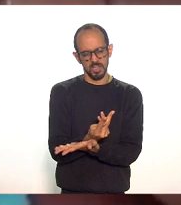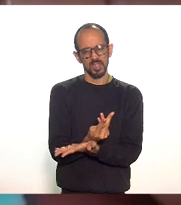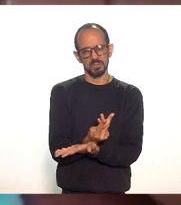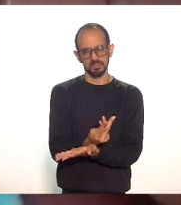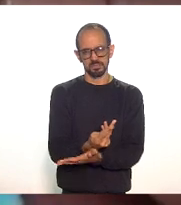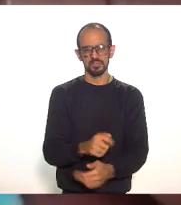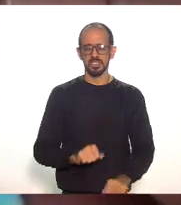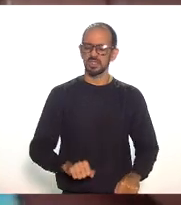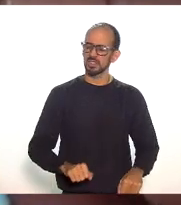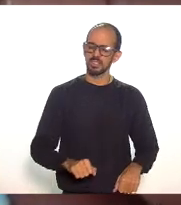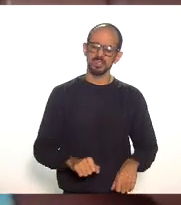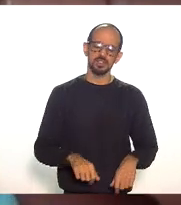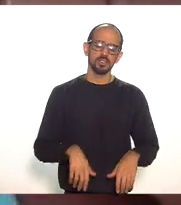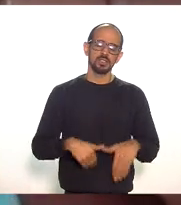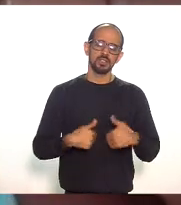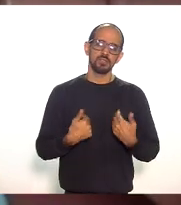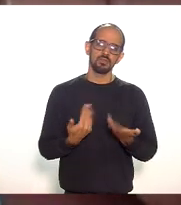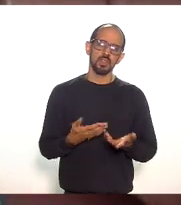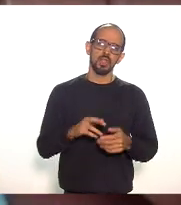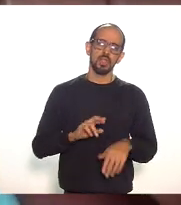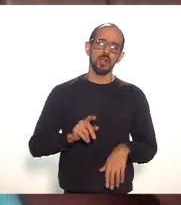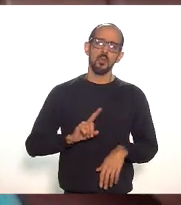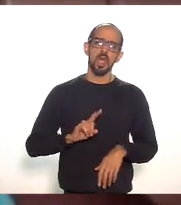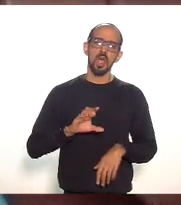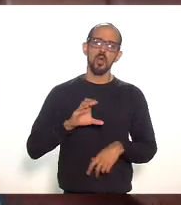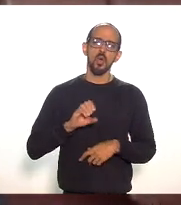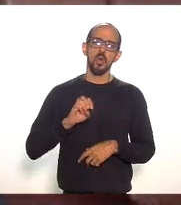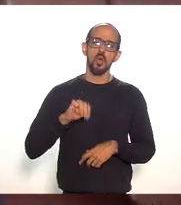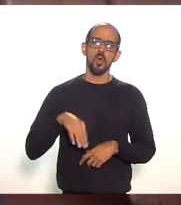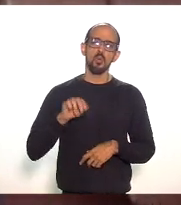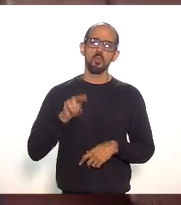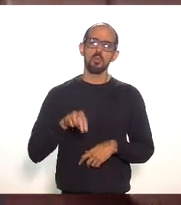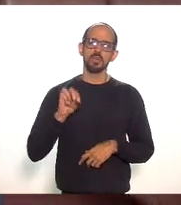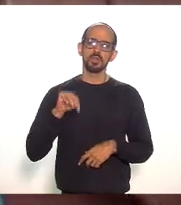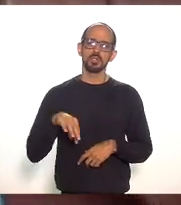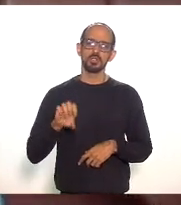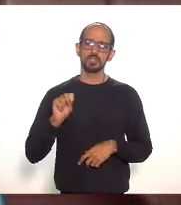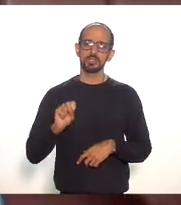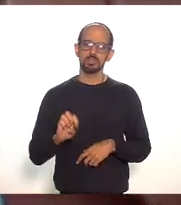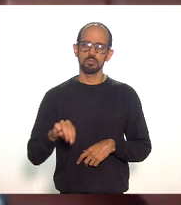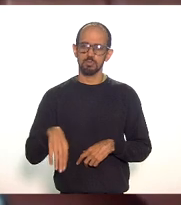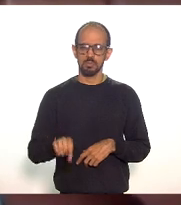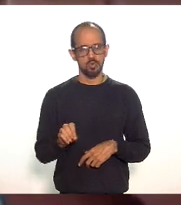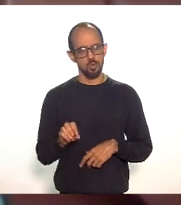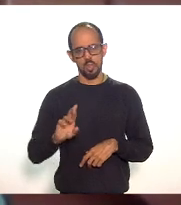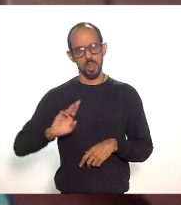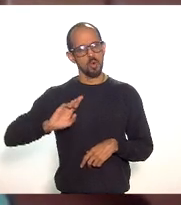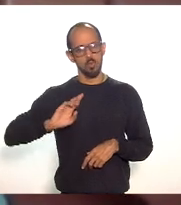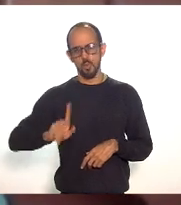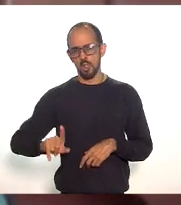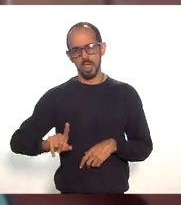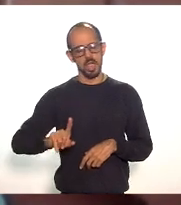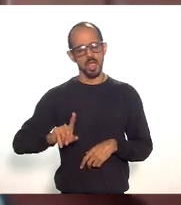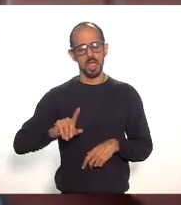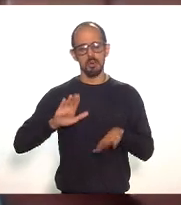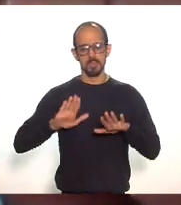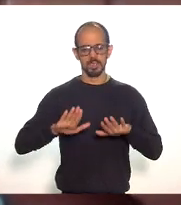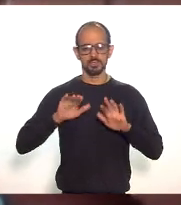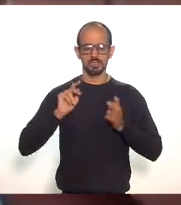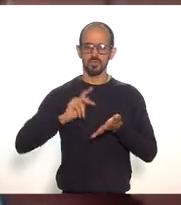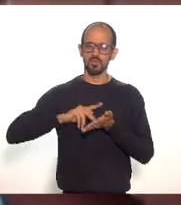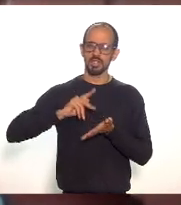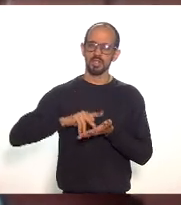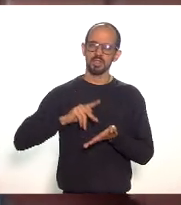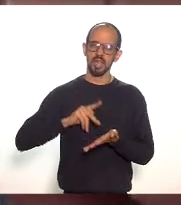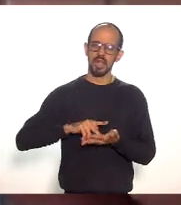de ser, né, o comunismo um dos maiores inimigos do regime ditatorial, na verdade, o seu maior